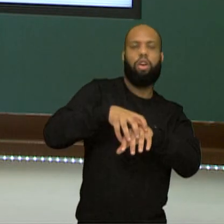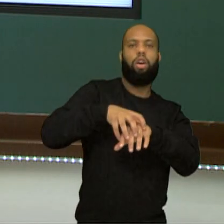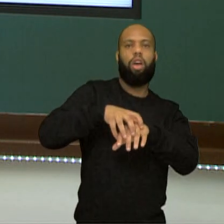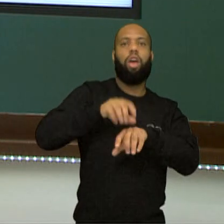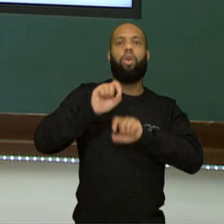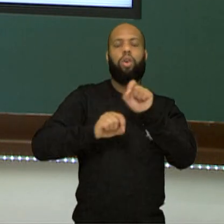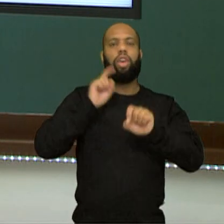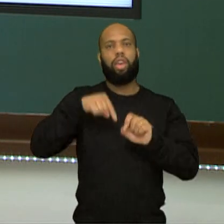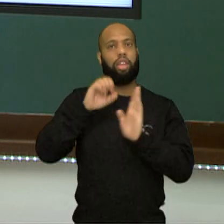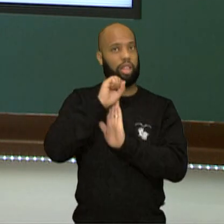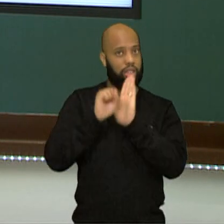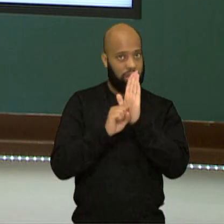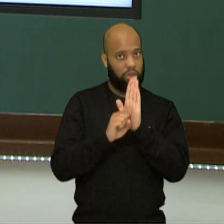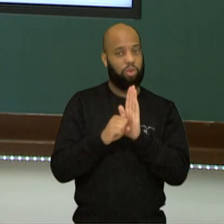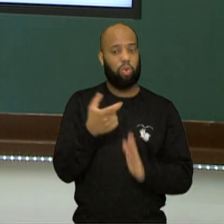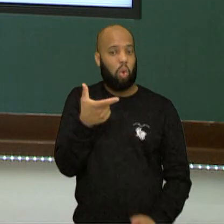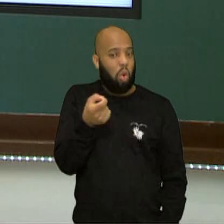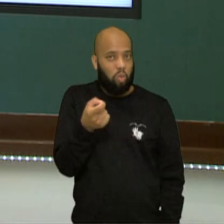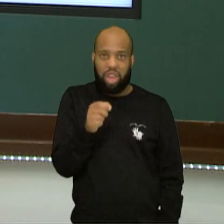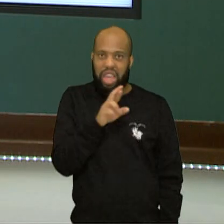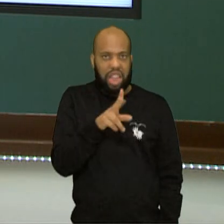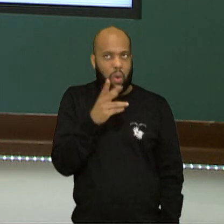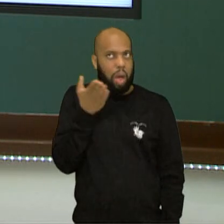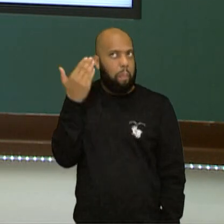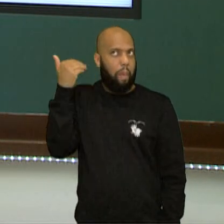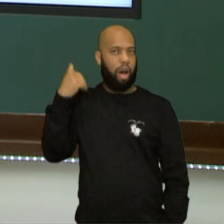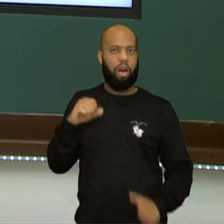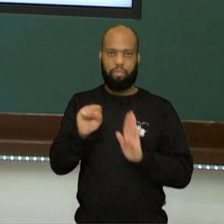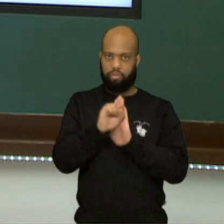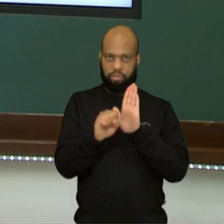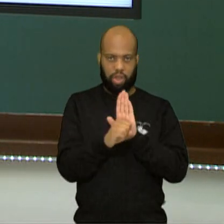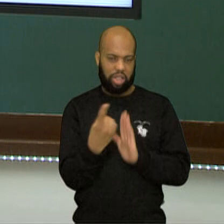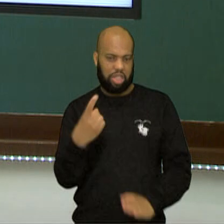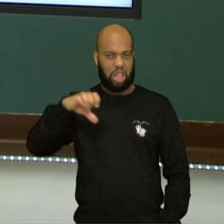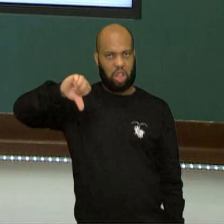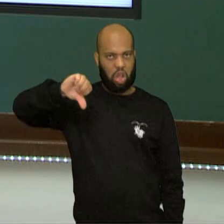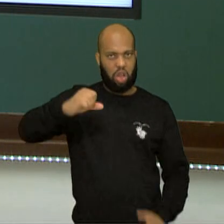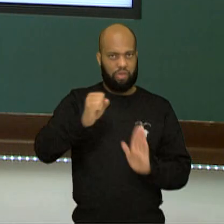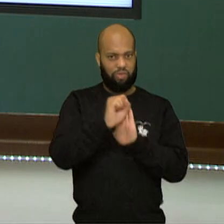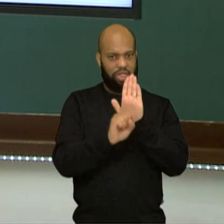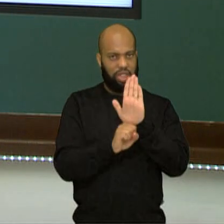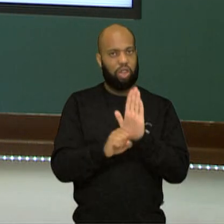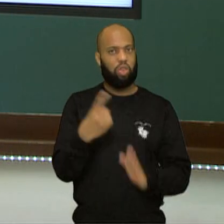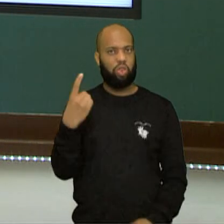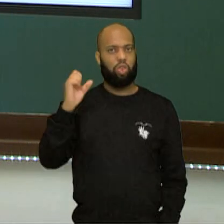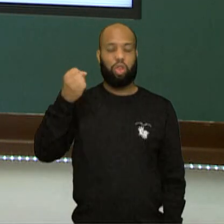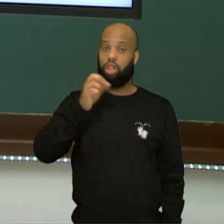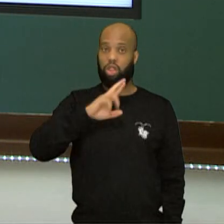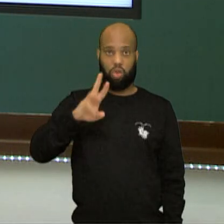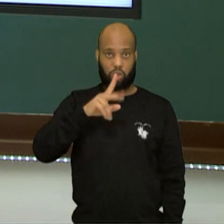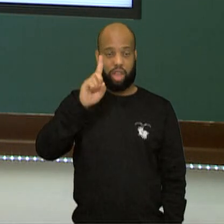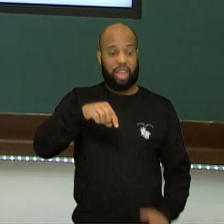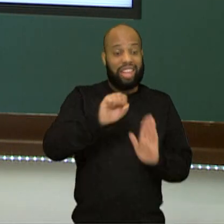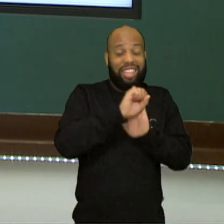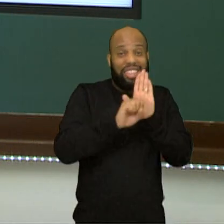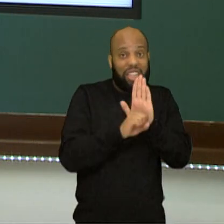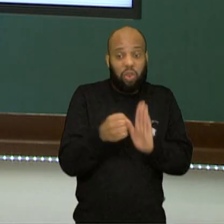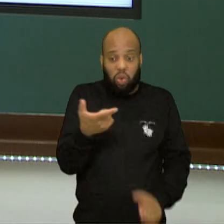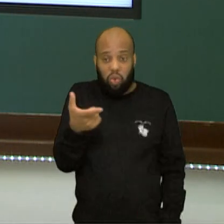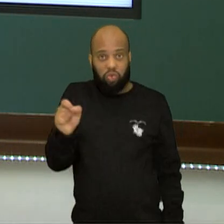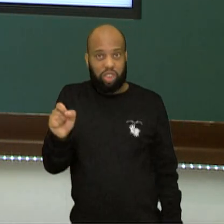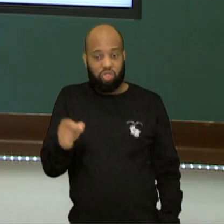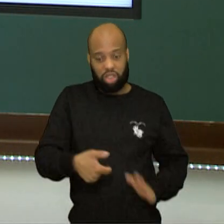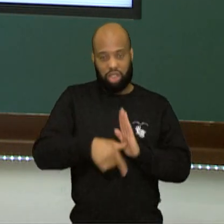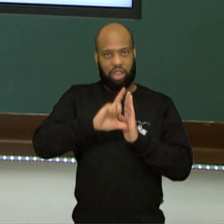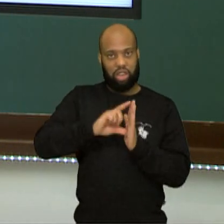XX, nós estamos falando lá do século XIX, século XVIII, século XX, em que um negro não